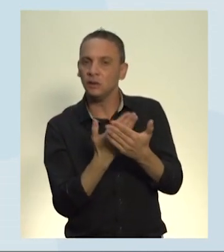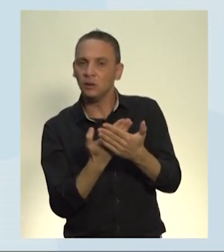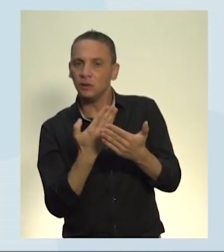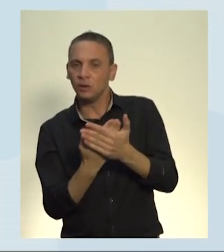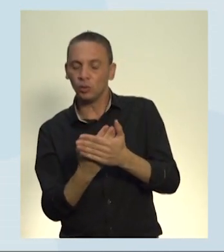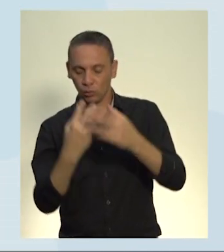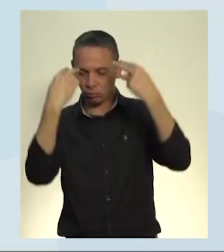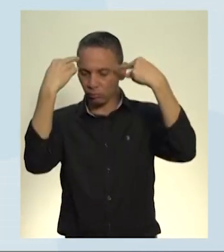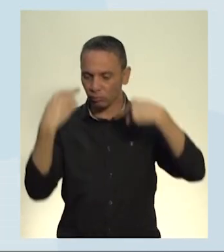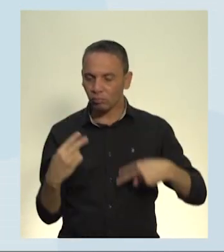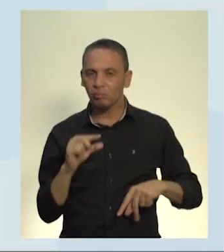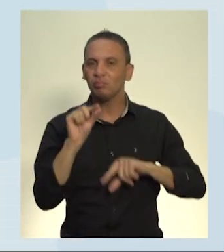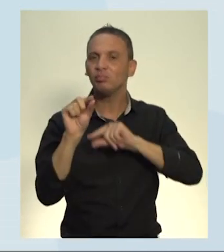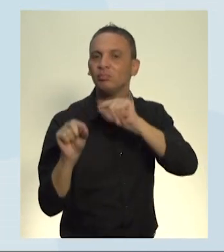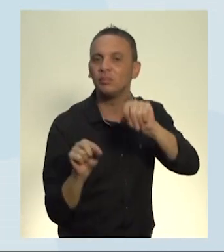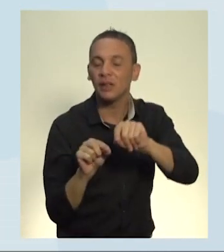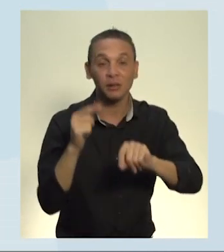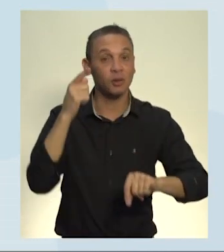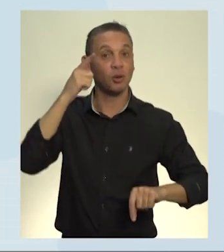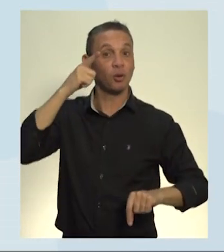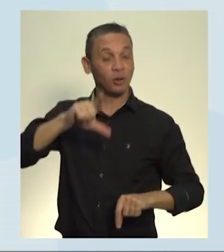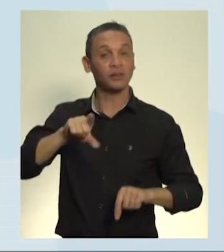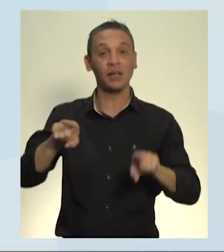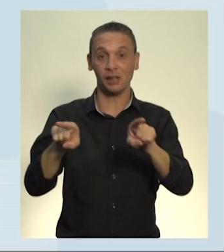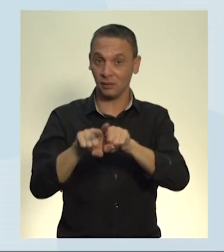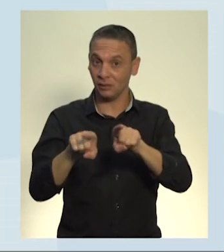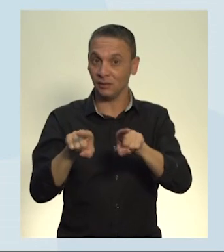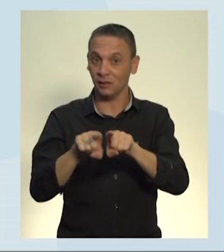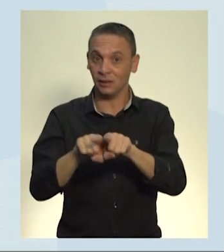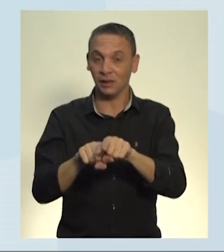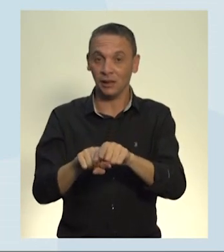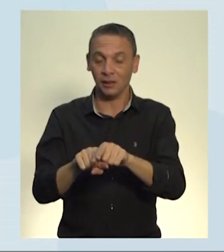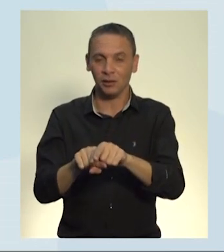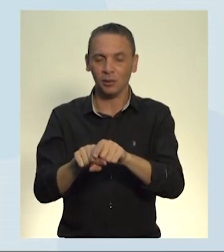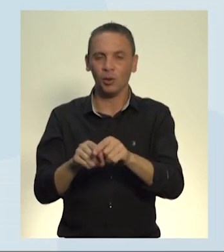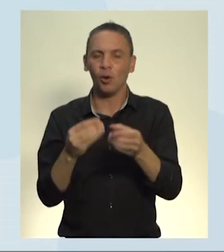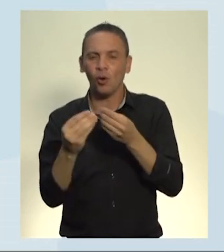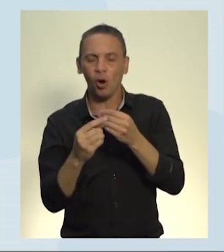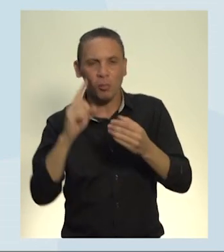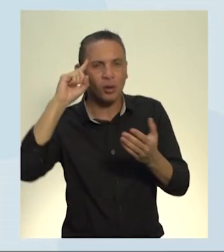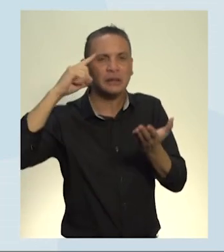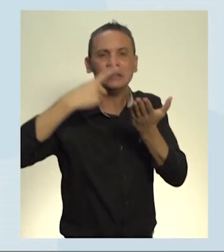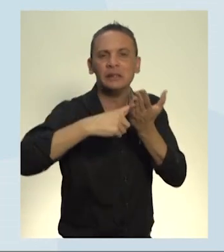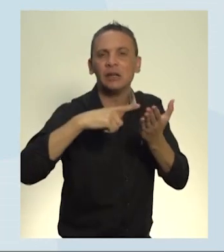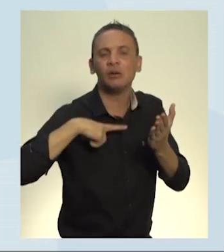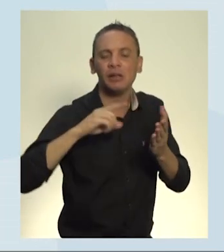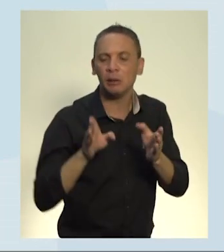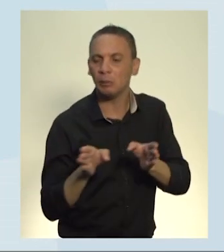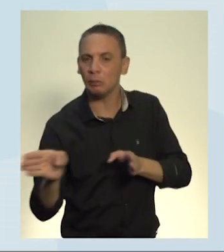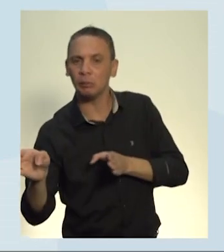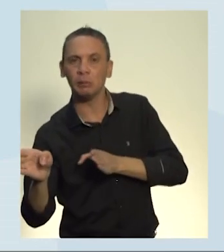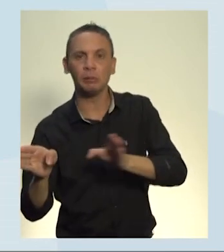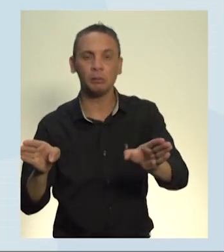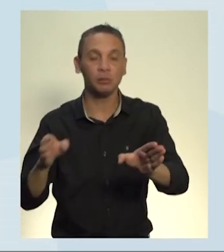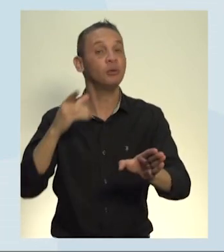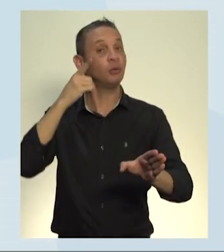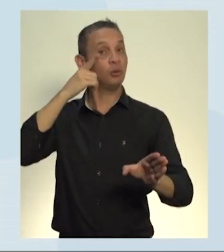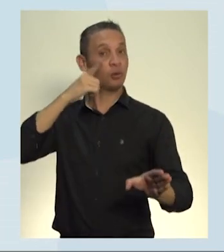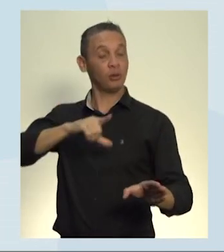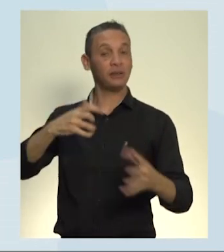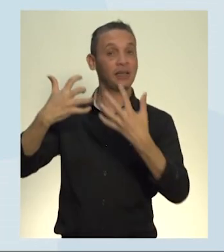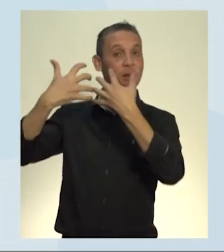quem vocês são, para vocês conseguirem trilhar um caminho mais adequado, mais tranquilo para